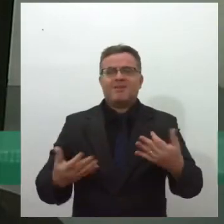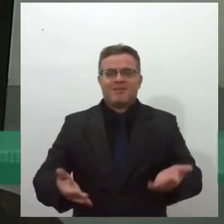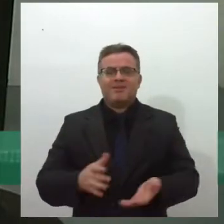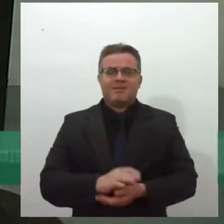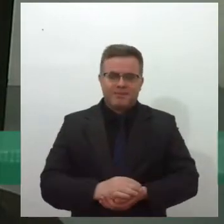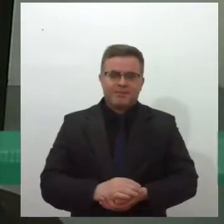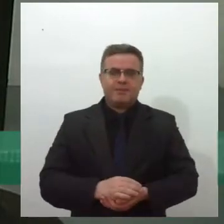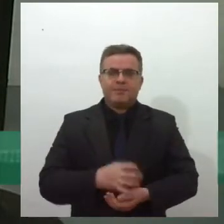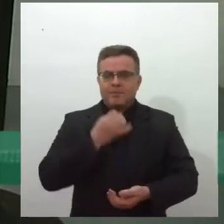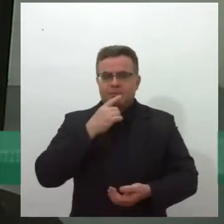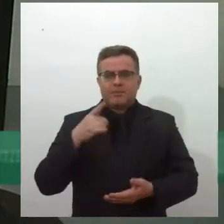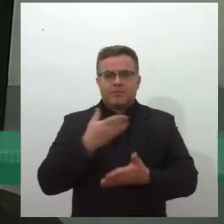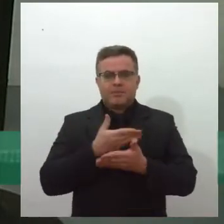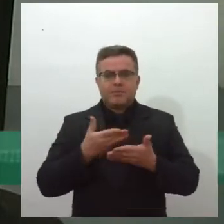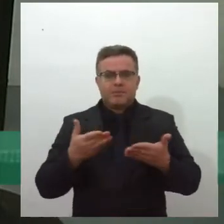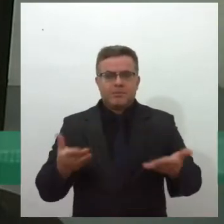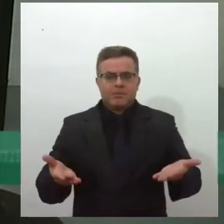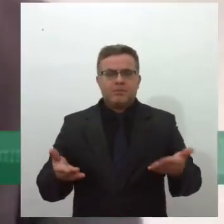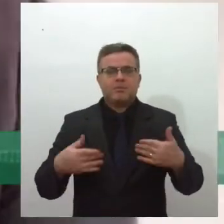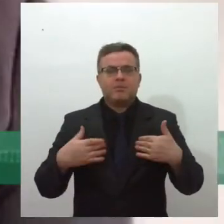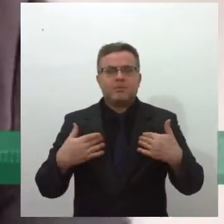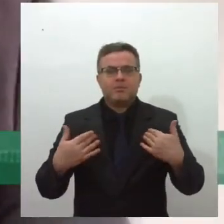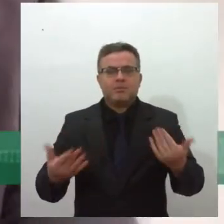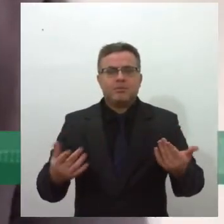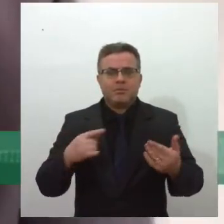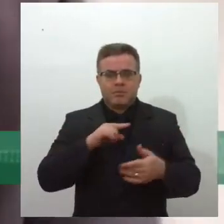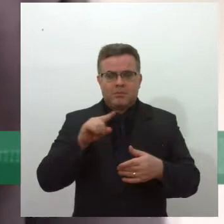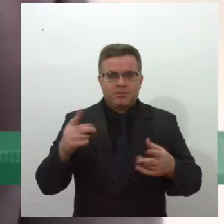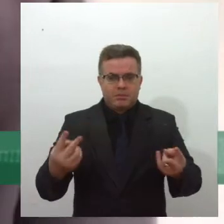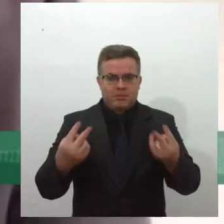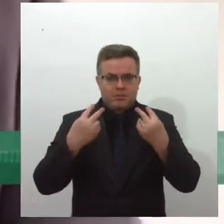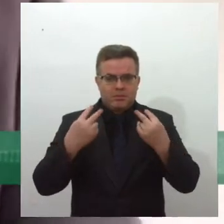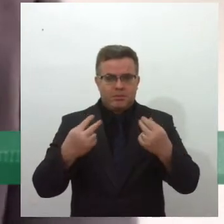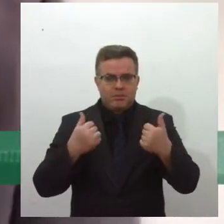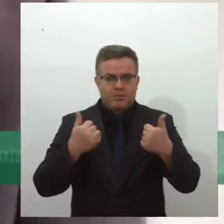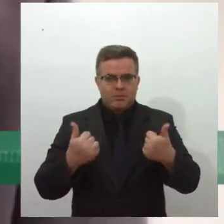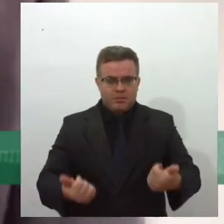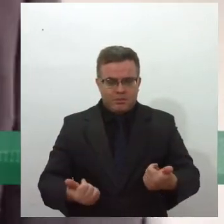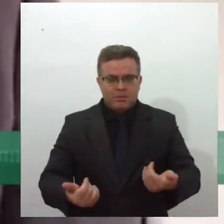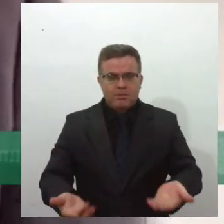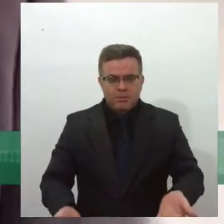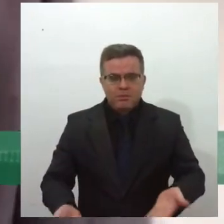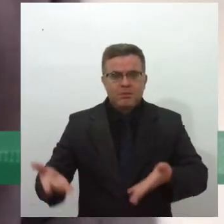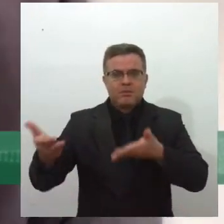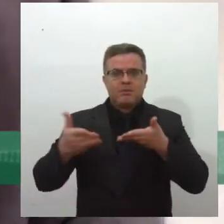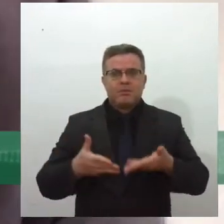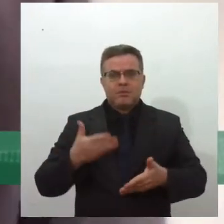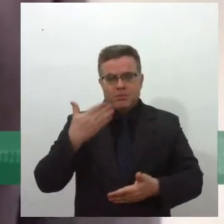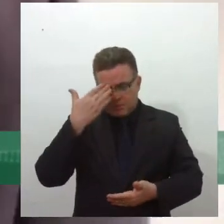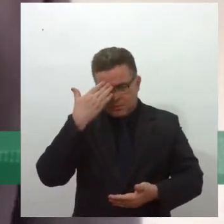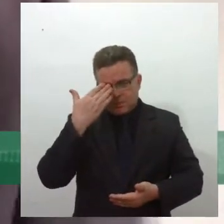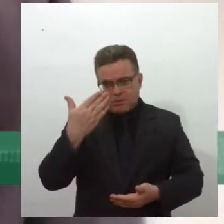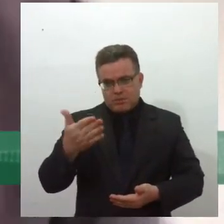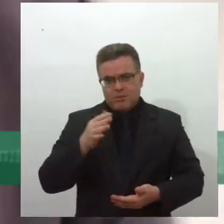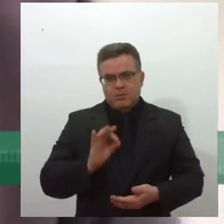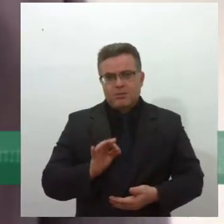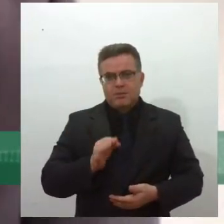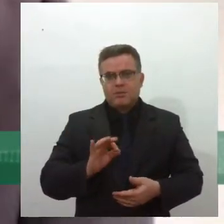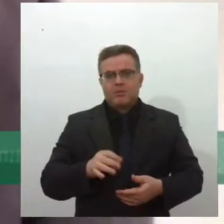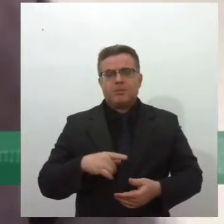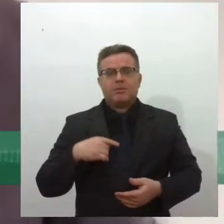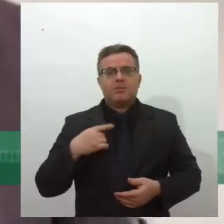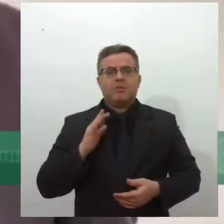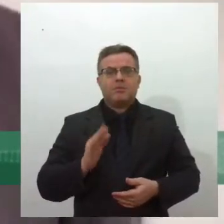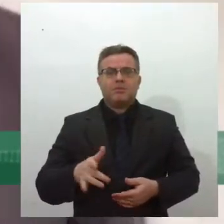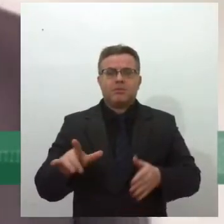Muito bom dia, doutor. Muito bom dia a vocês que estão ouvindo. E a senhora Clécia, muito obrigado pelo convite. Nós já temos uma